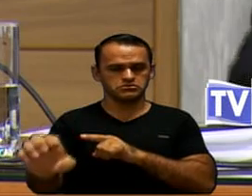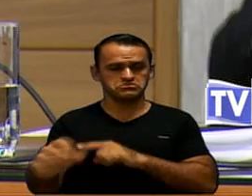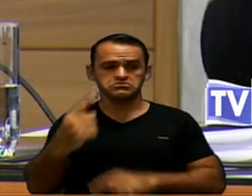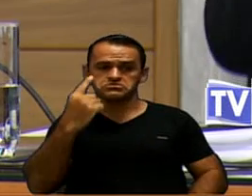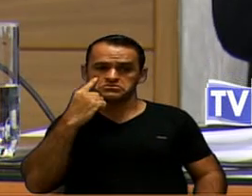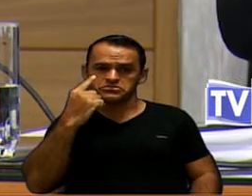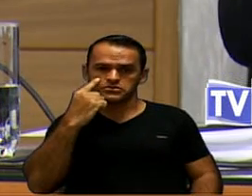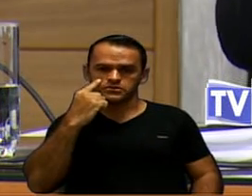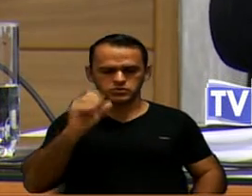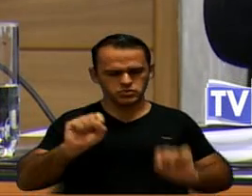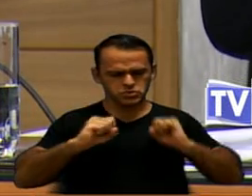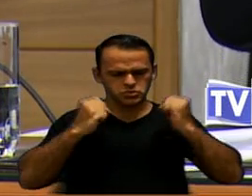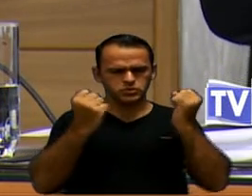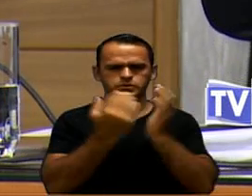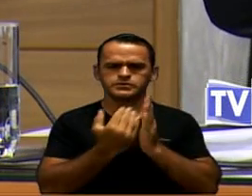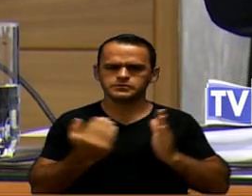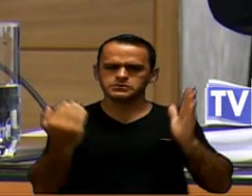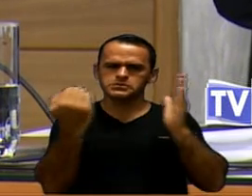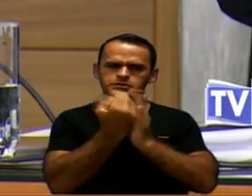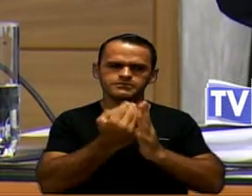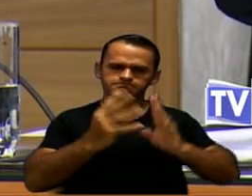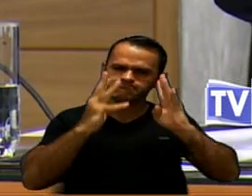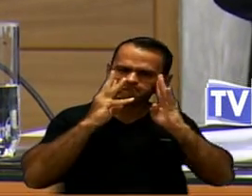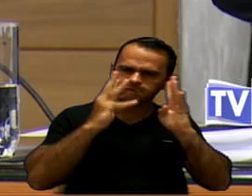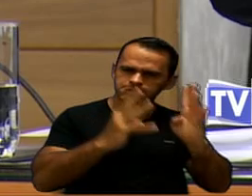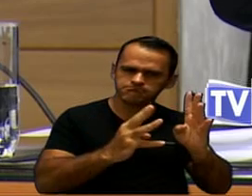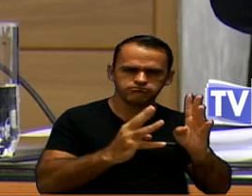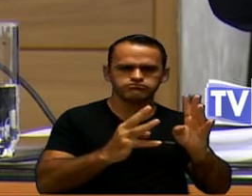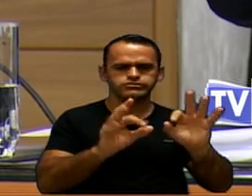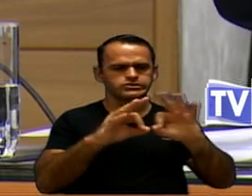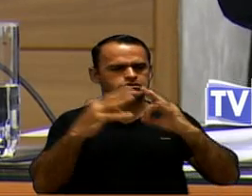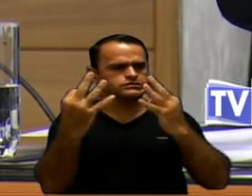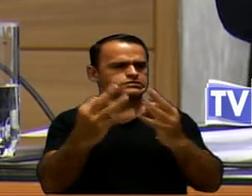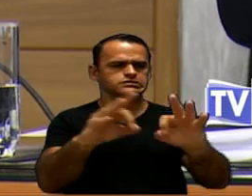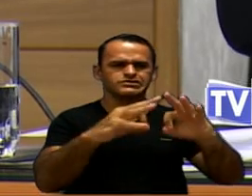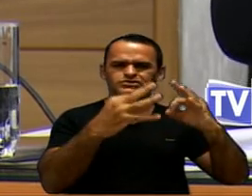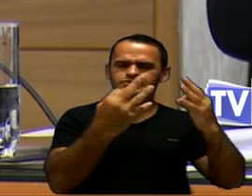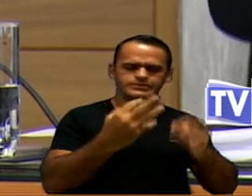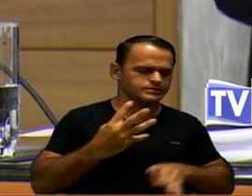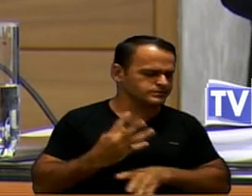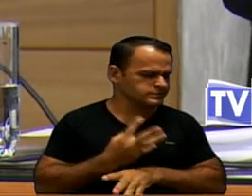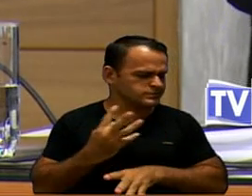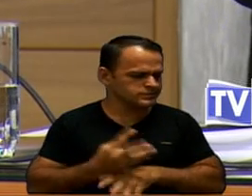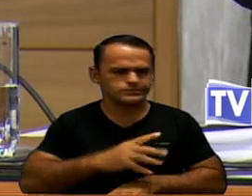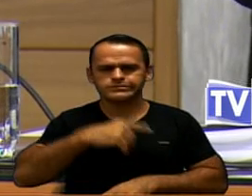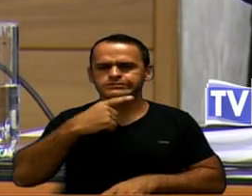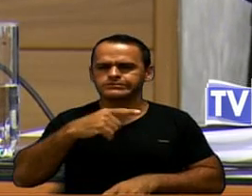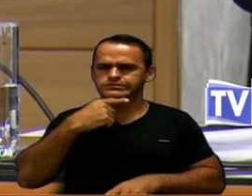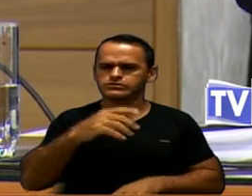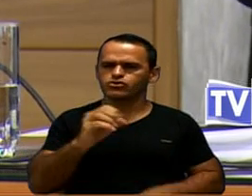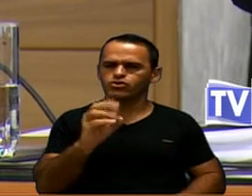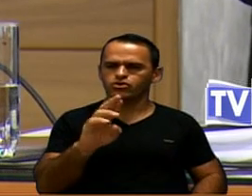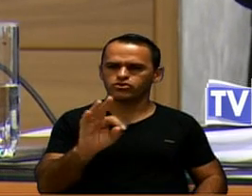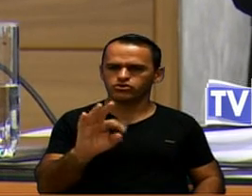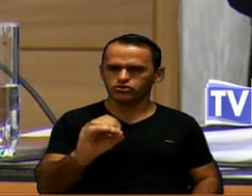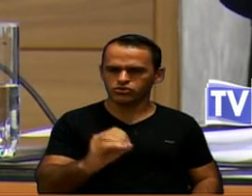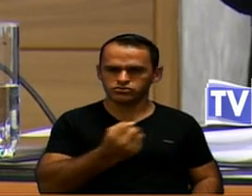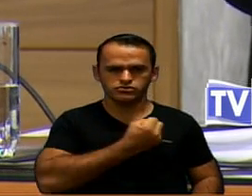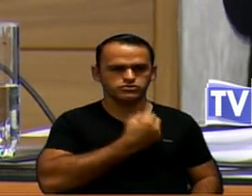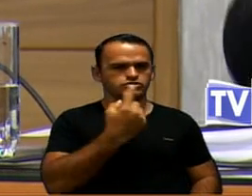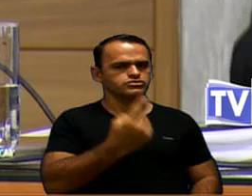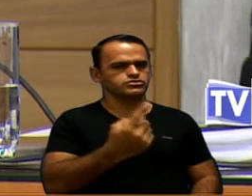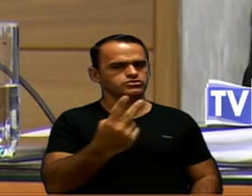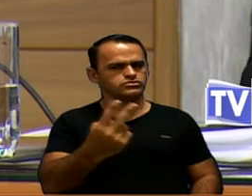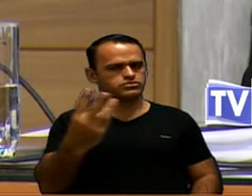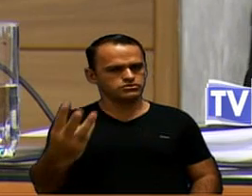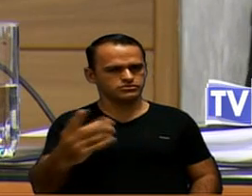vai intensificar as ações em prol daquelas famílias que não aguentam mais os bairros Horto 1, 2 e 3